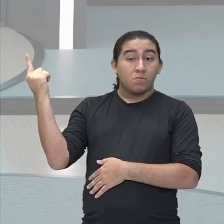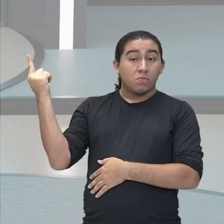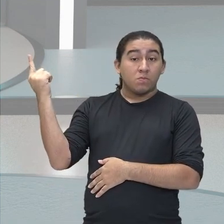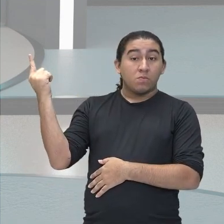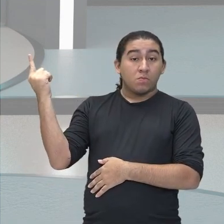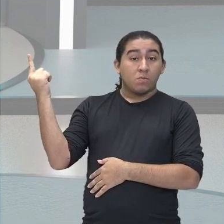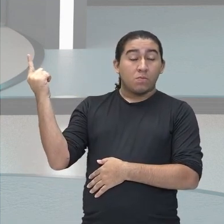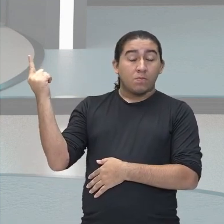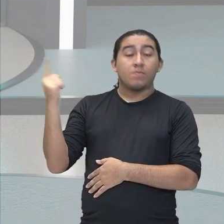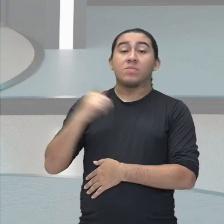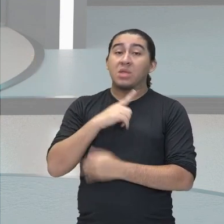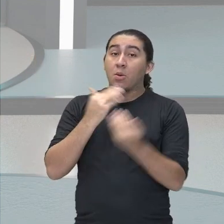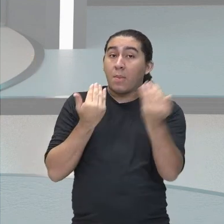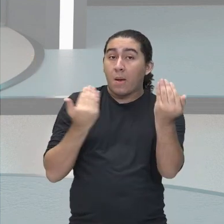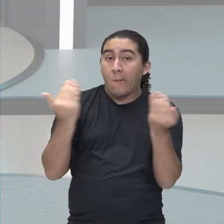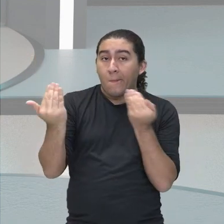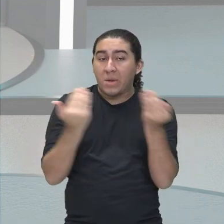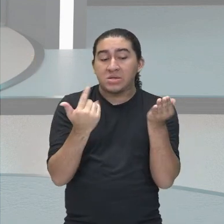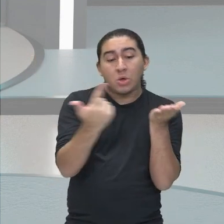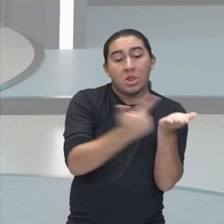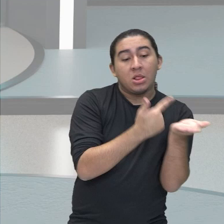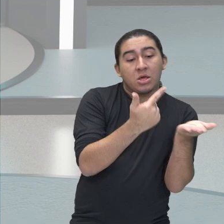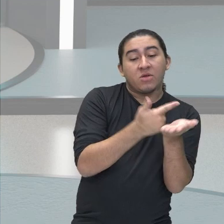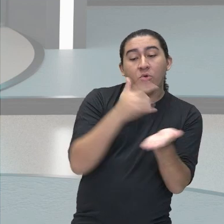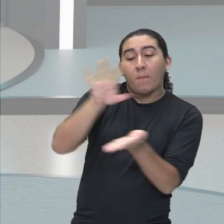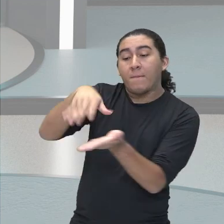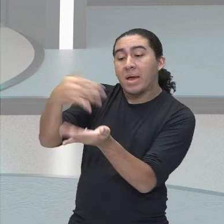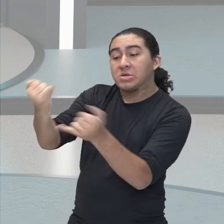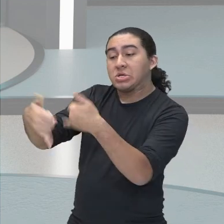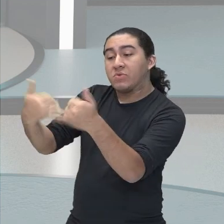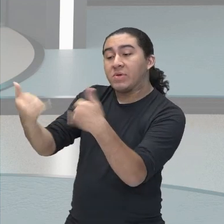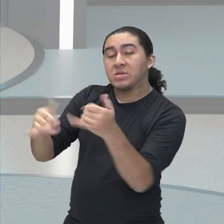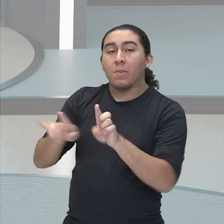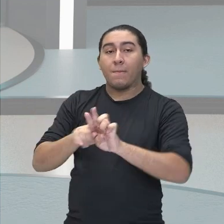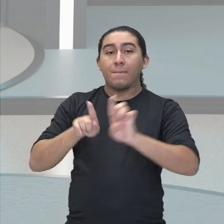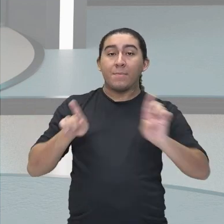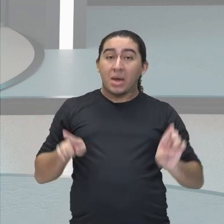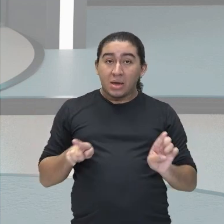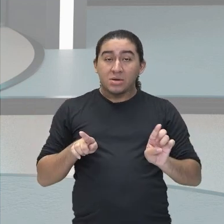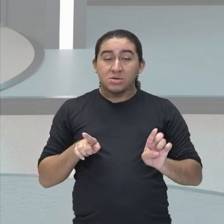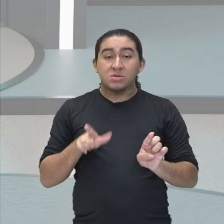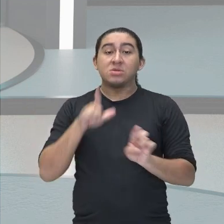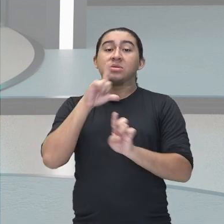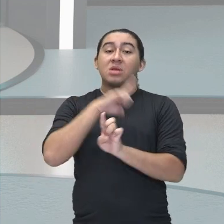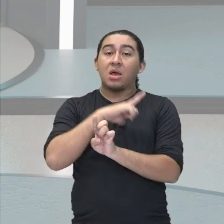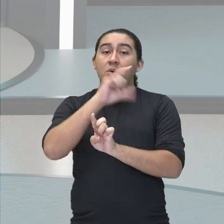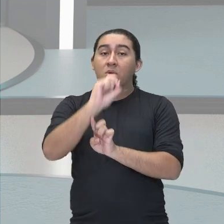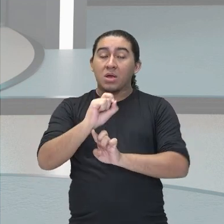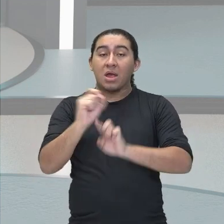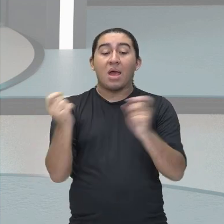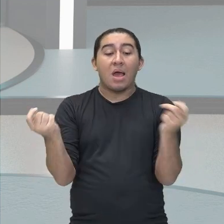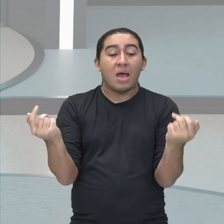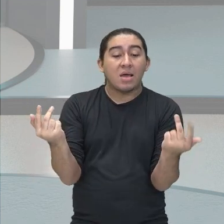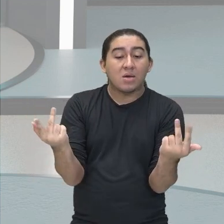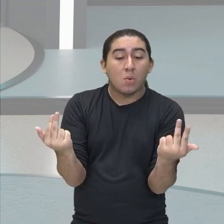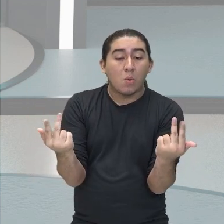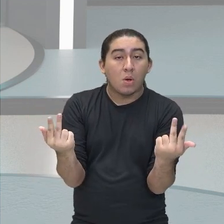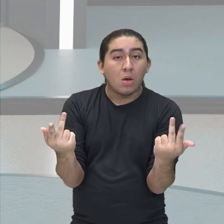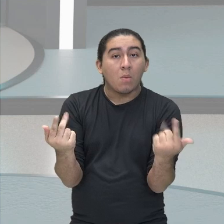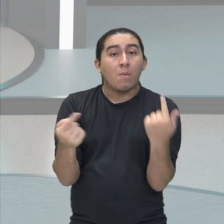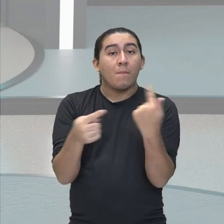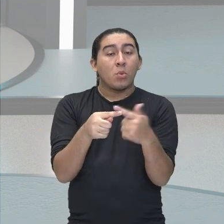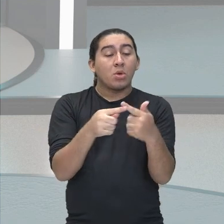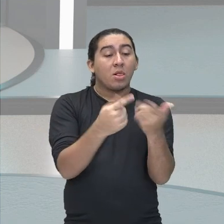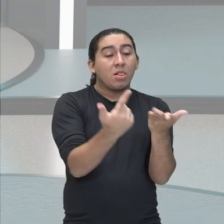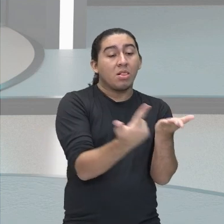de diversão, mas ele tem esse parâmetro de igualdade, porque o